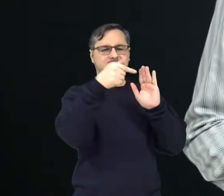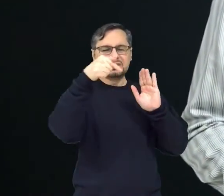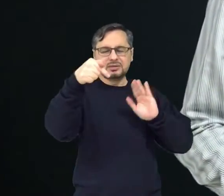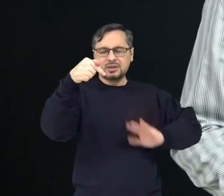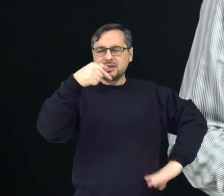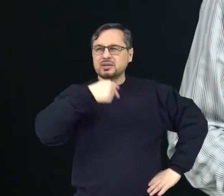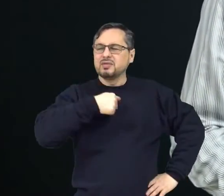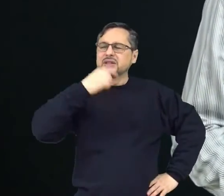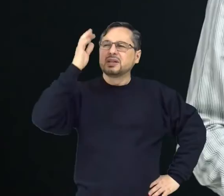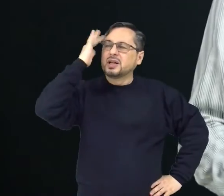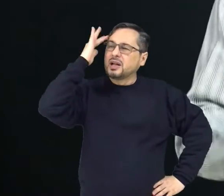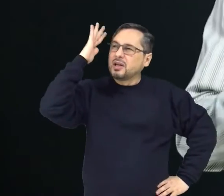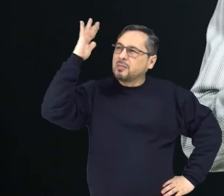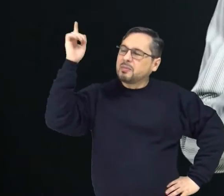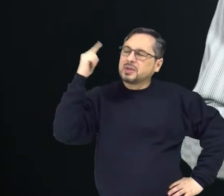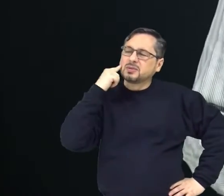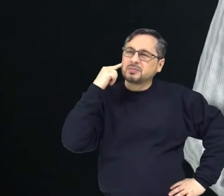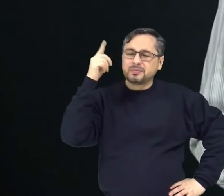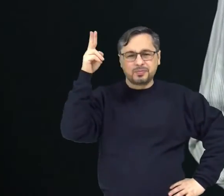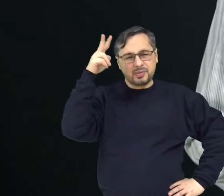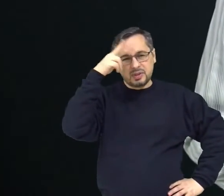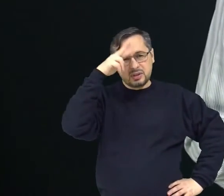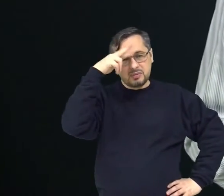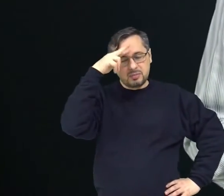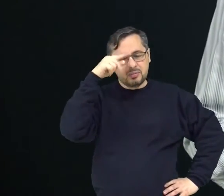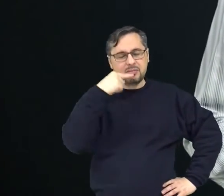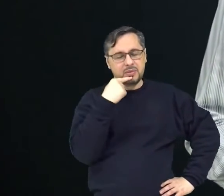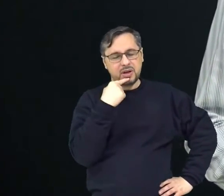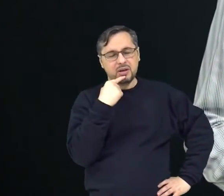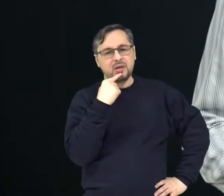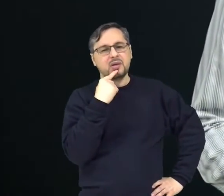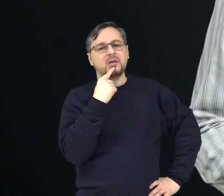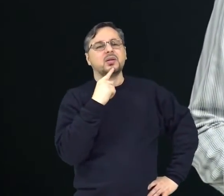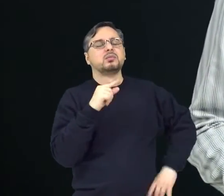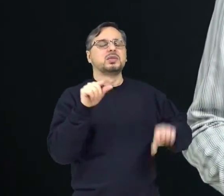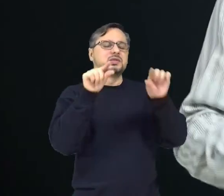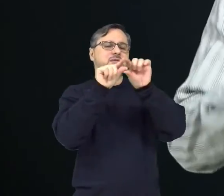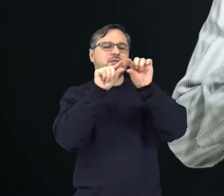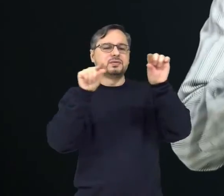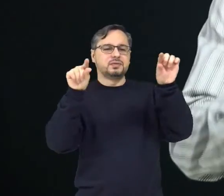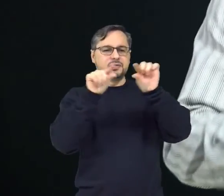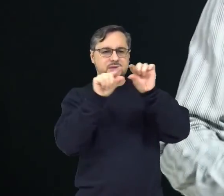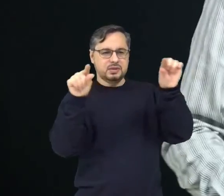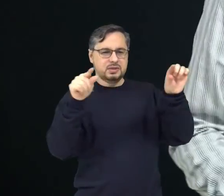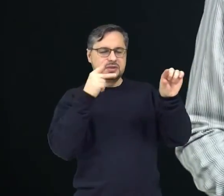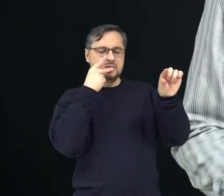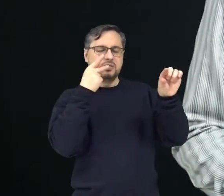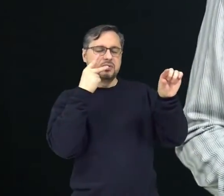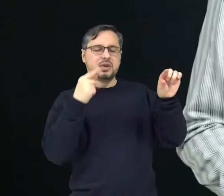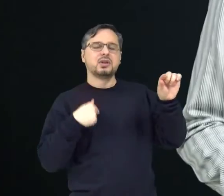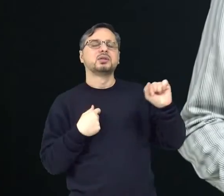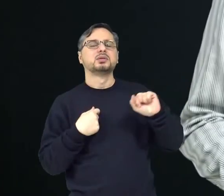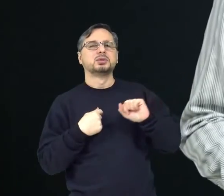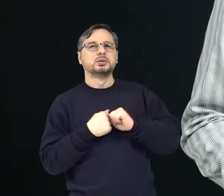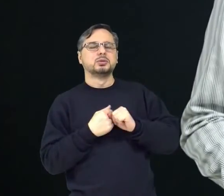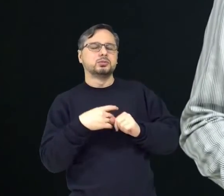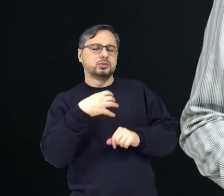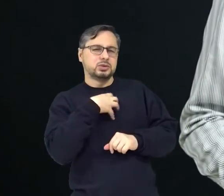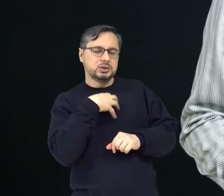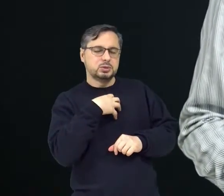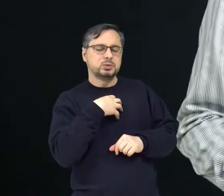faz-me lembrar de uma afirmação que eu a repito de maneira didática para